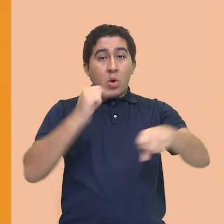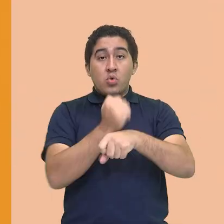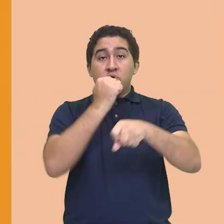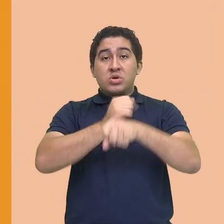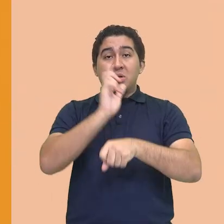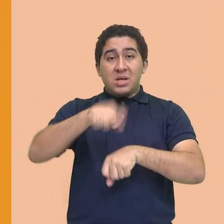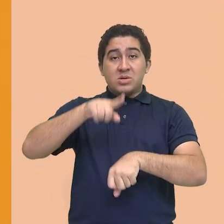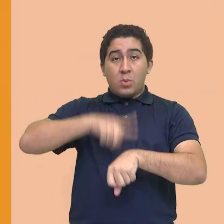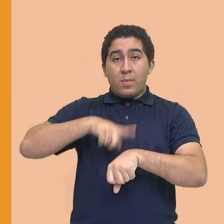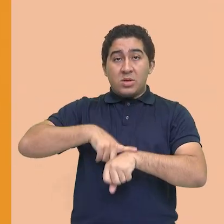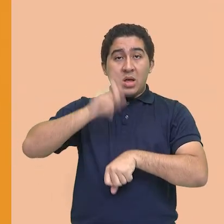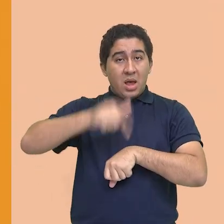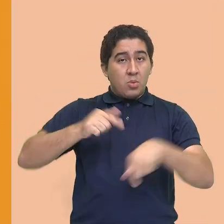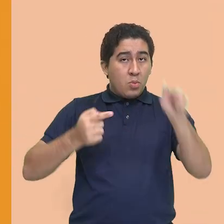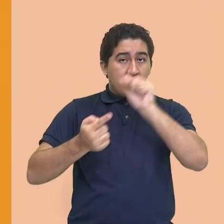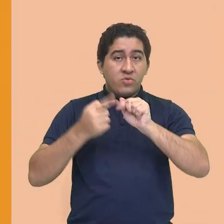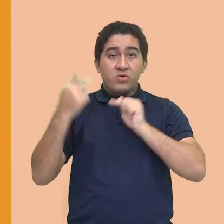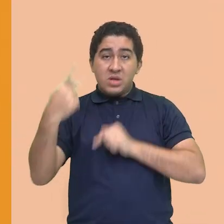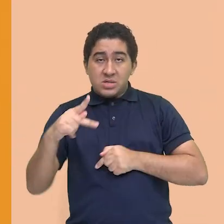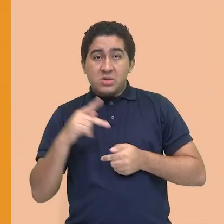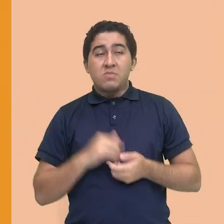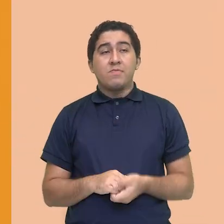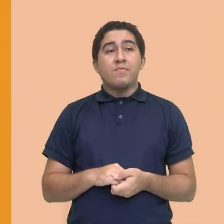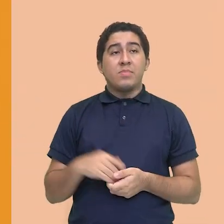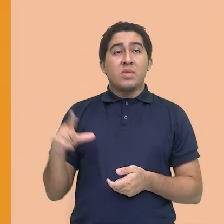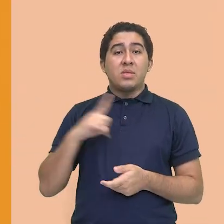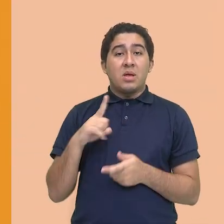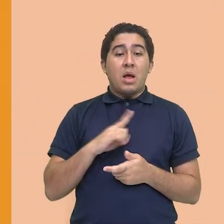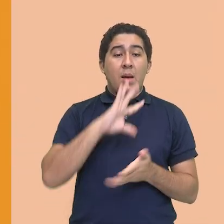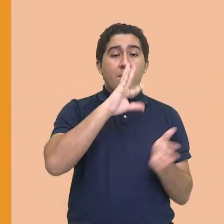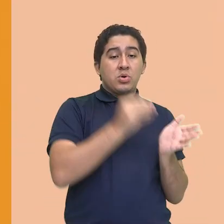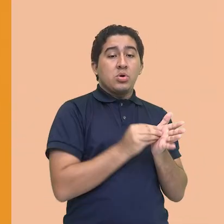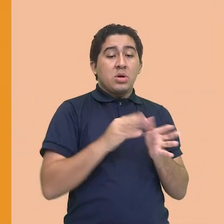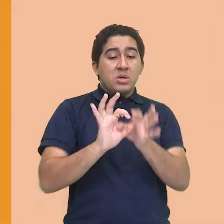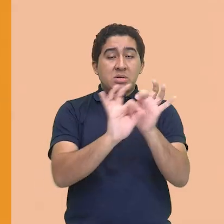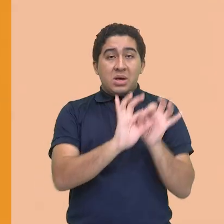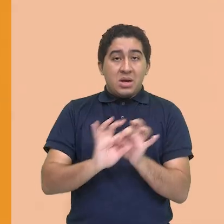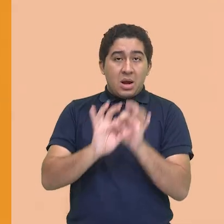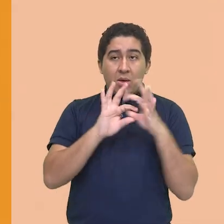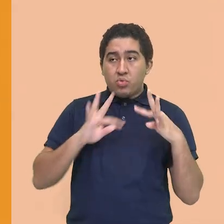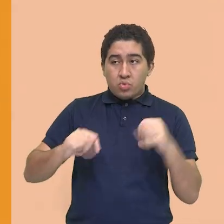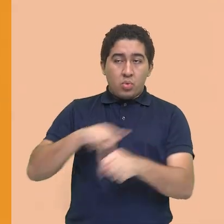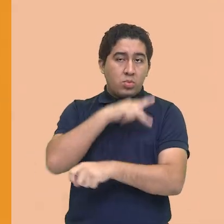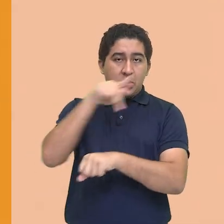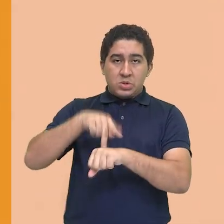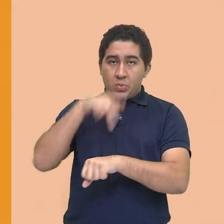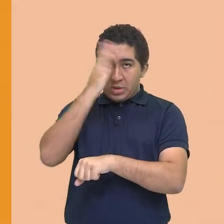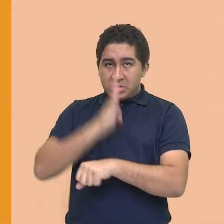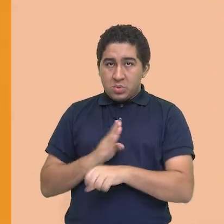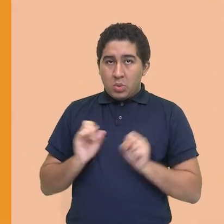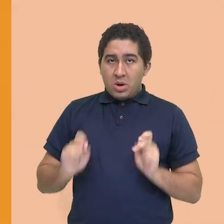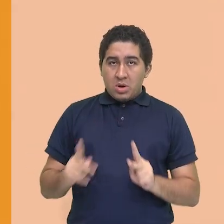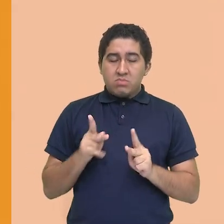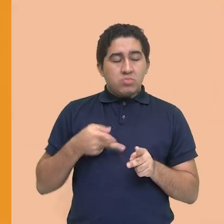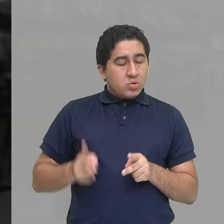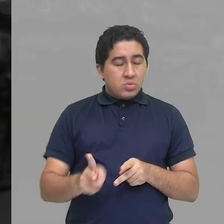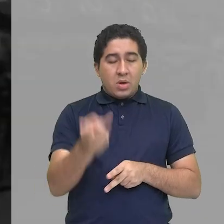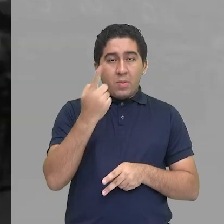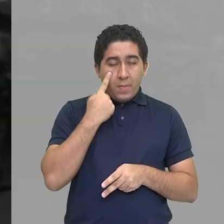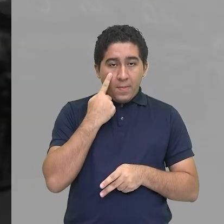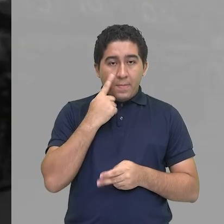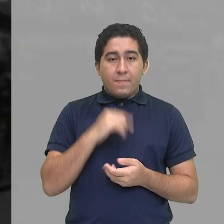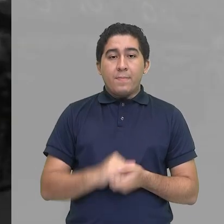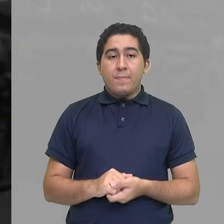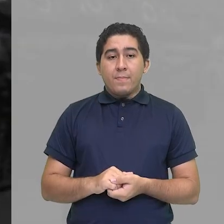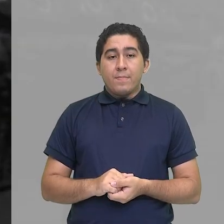justamente esse objetivo, essa justificativa de integrar a região amazônica ao restante do país. Vamos adiante, vamos lá, galera.